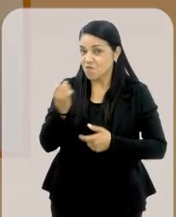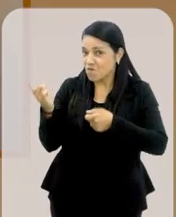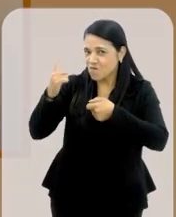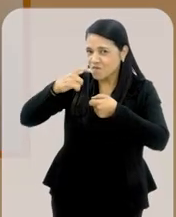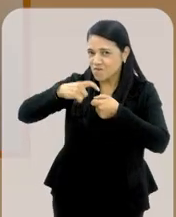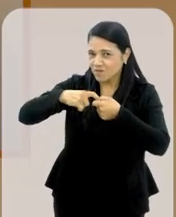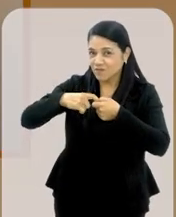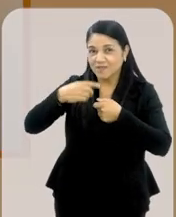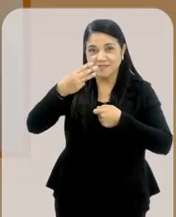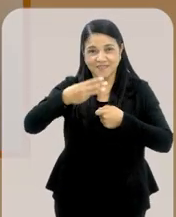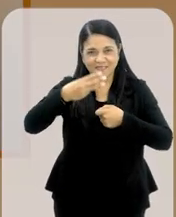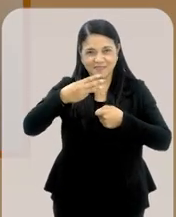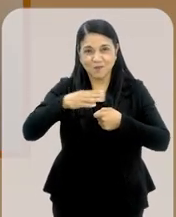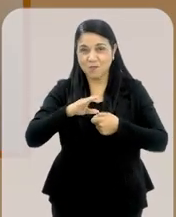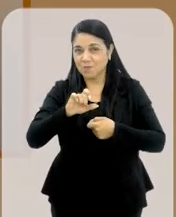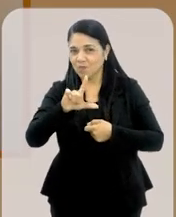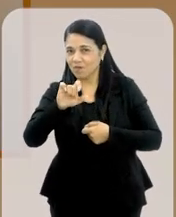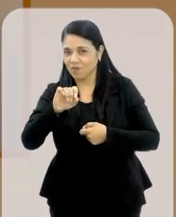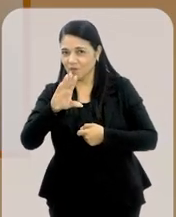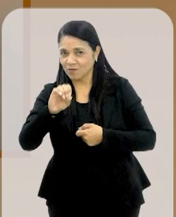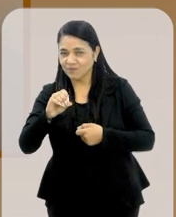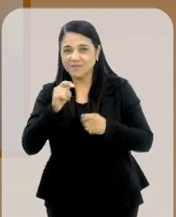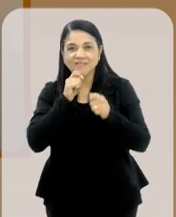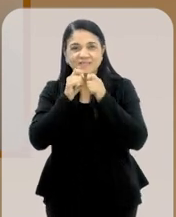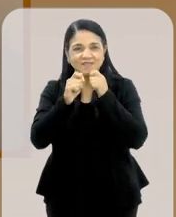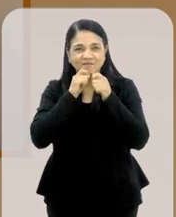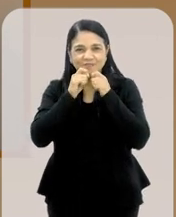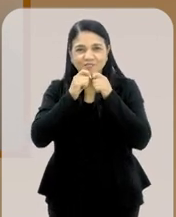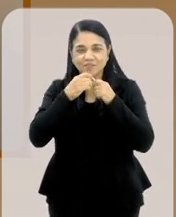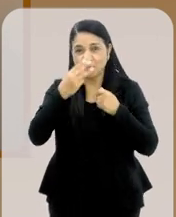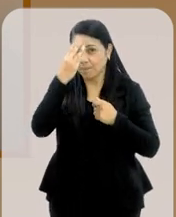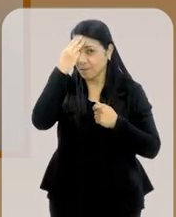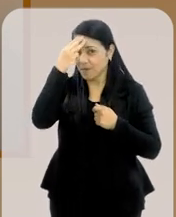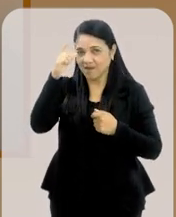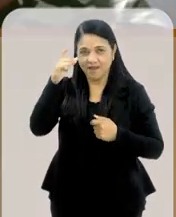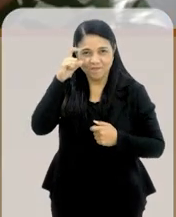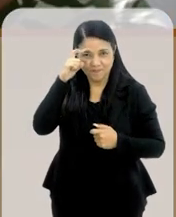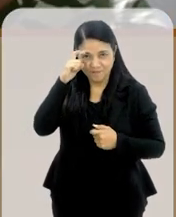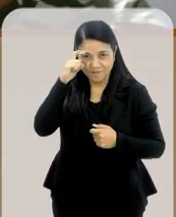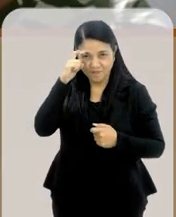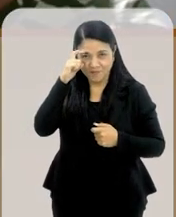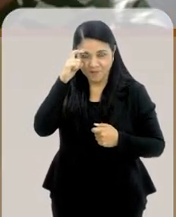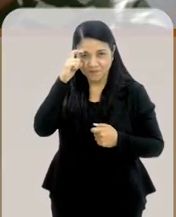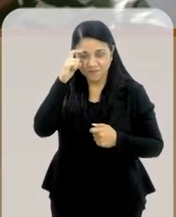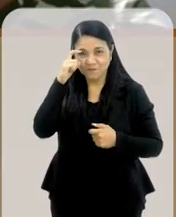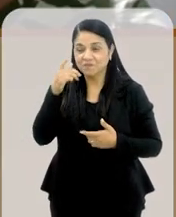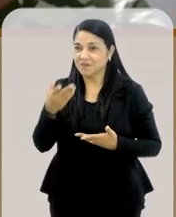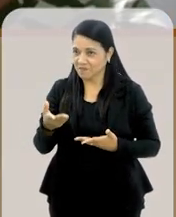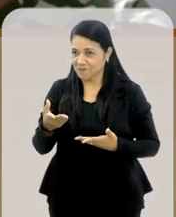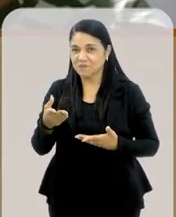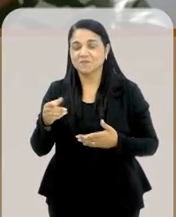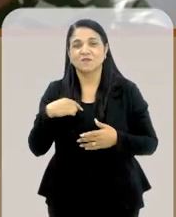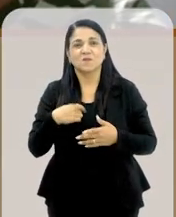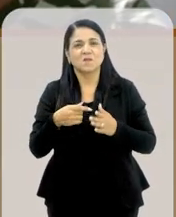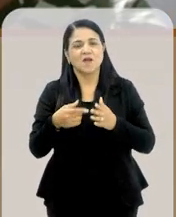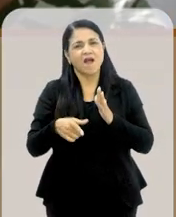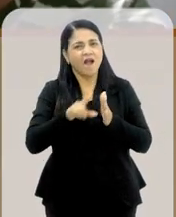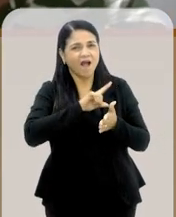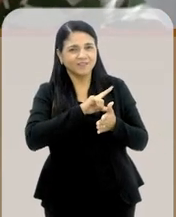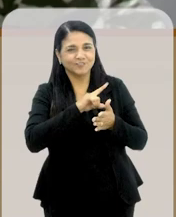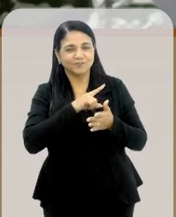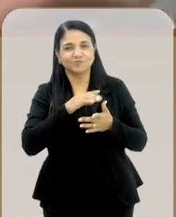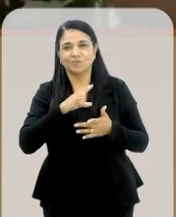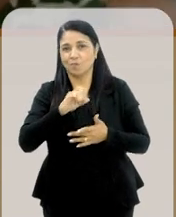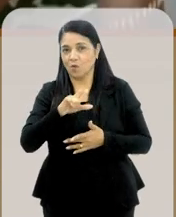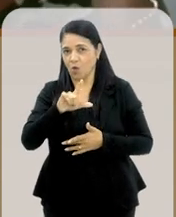O perfil está de volta para o terceiro e último bloco da entrevista com a Maria da Penha. Maria da Penha, no